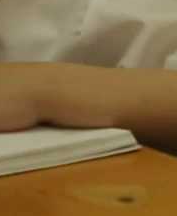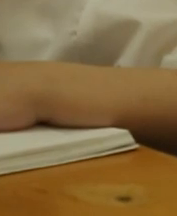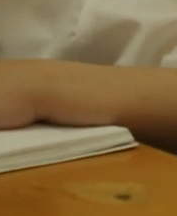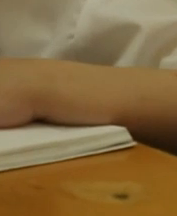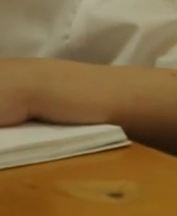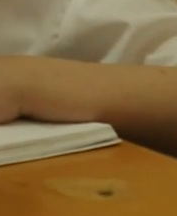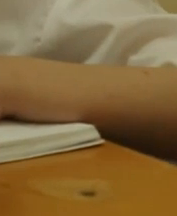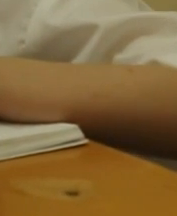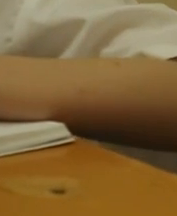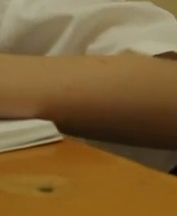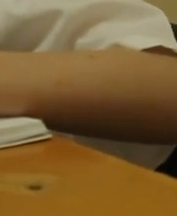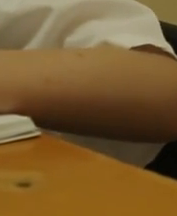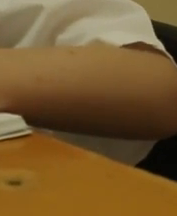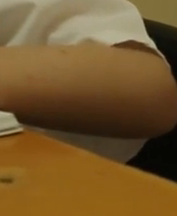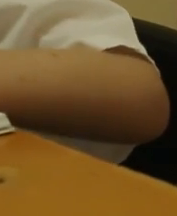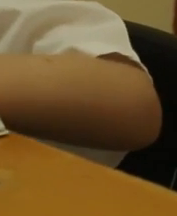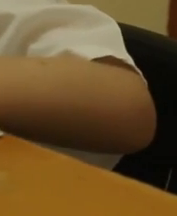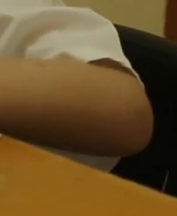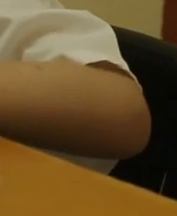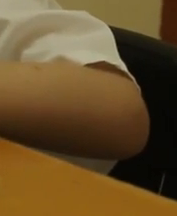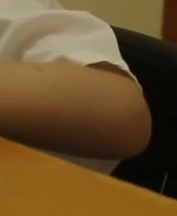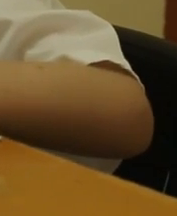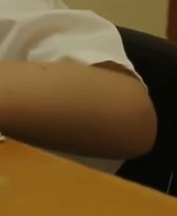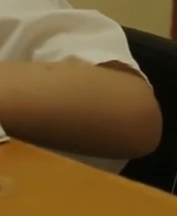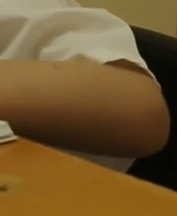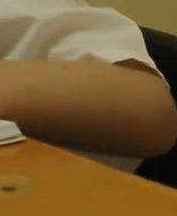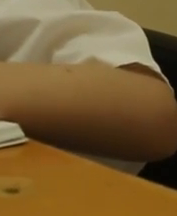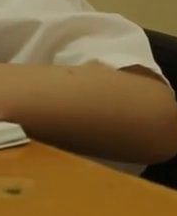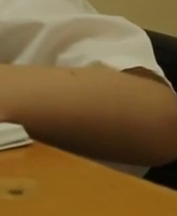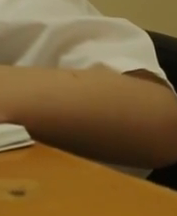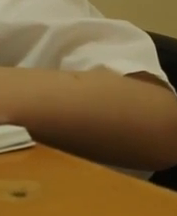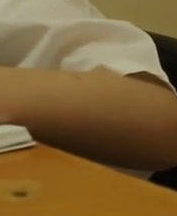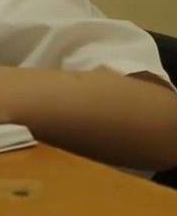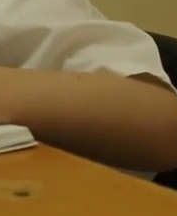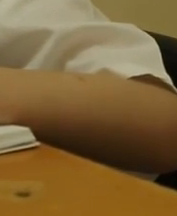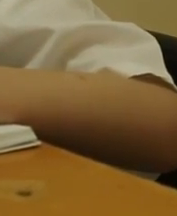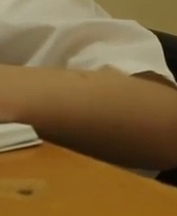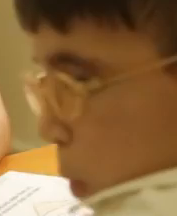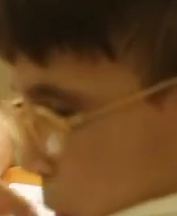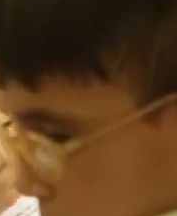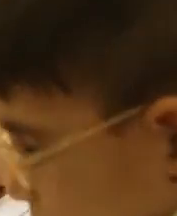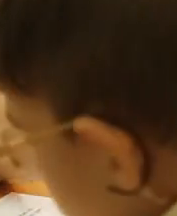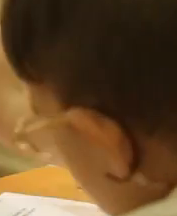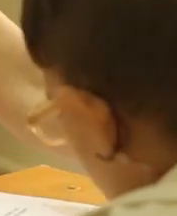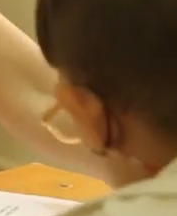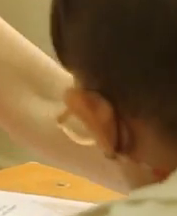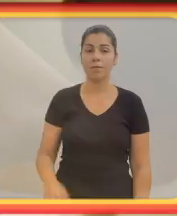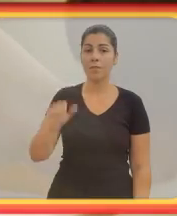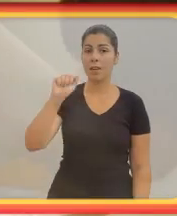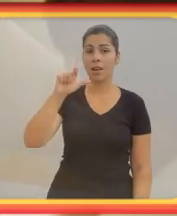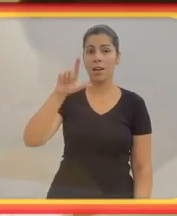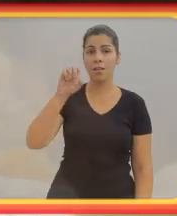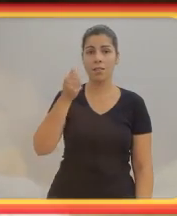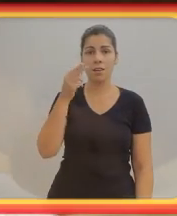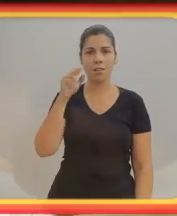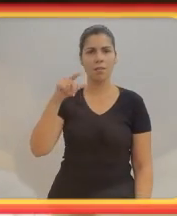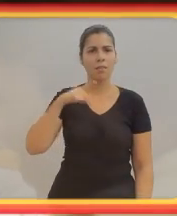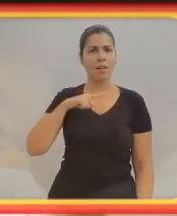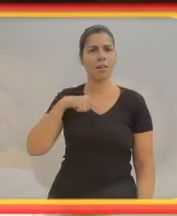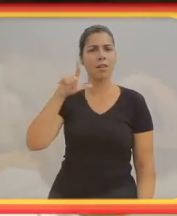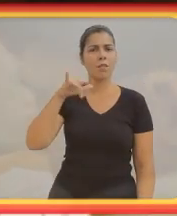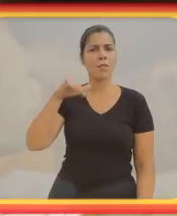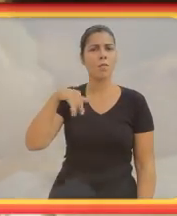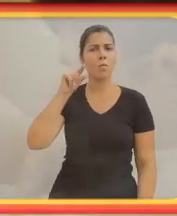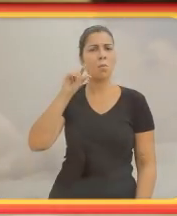Sentado de frente para Laura, Pavel colore as figuras do caderno. Laura ajuda segurando a mão do menino. Com o Alessandro, que tem a